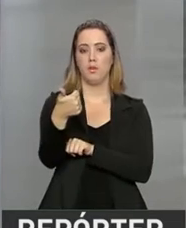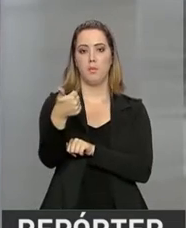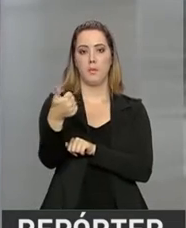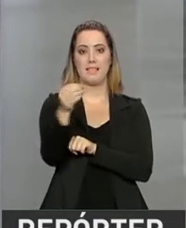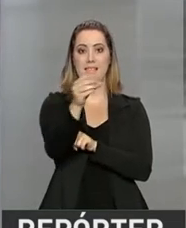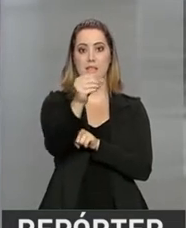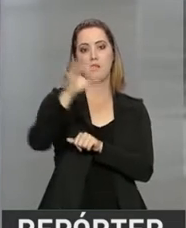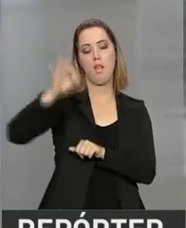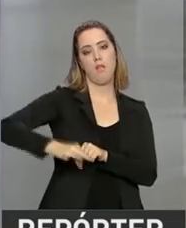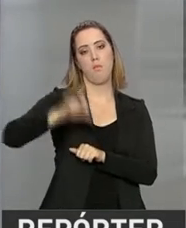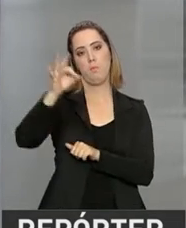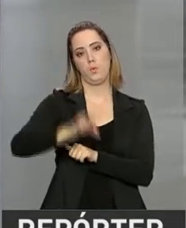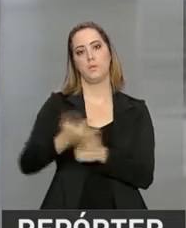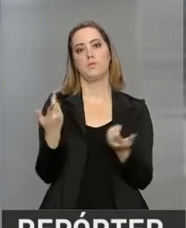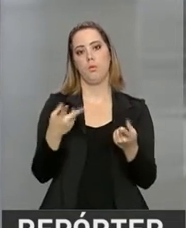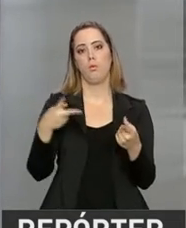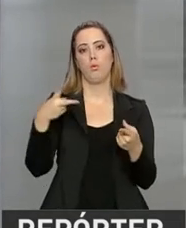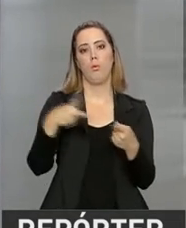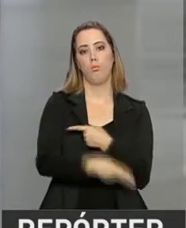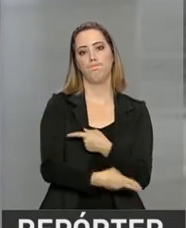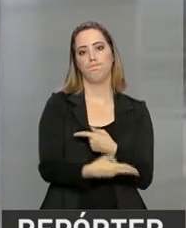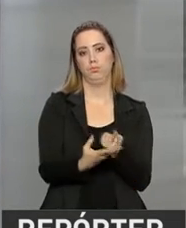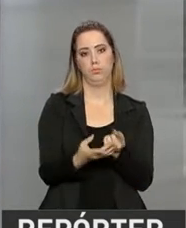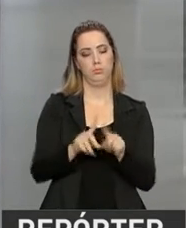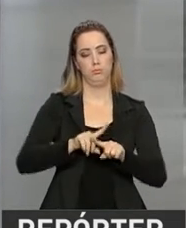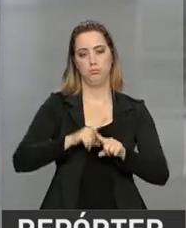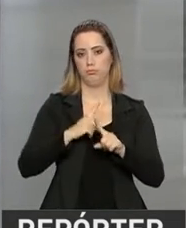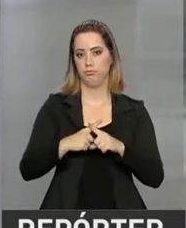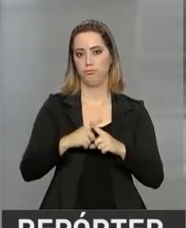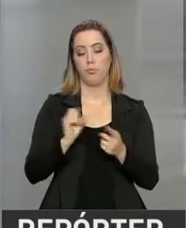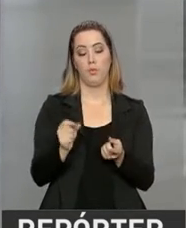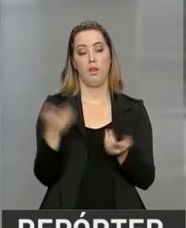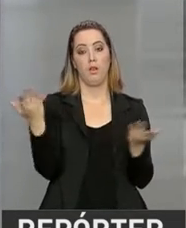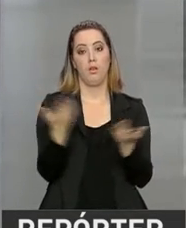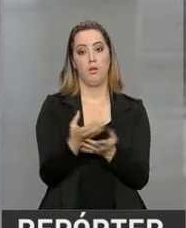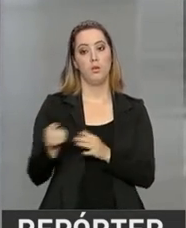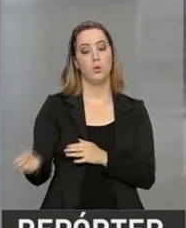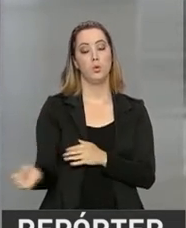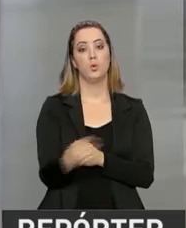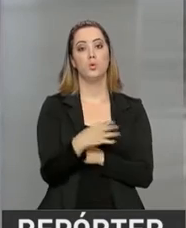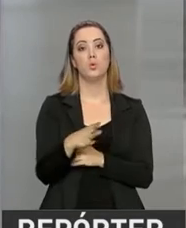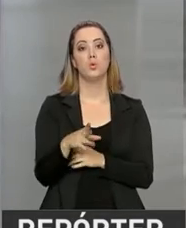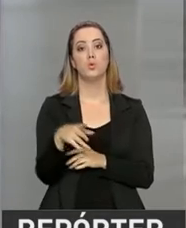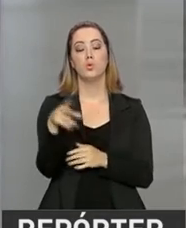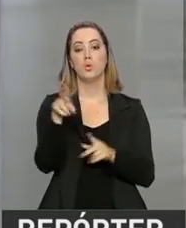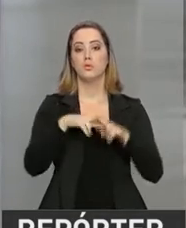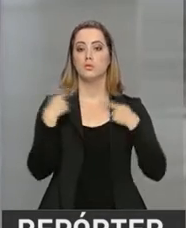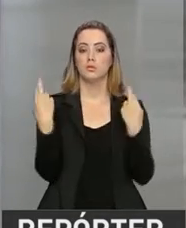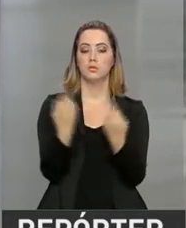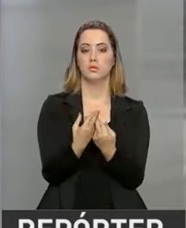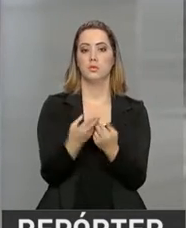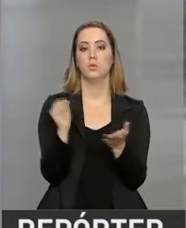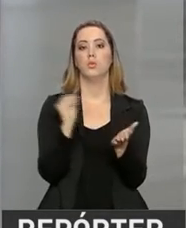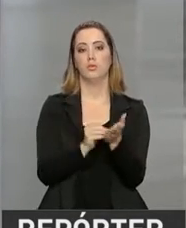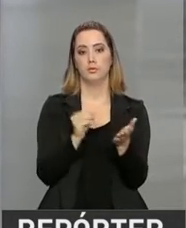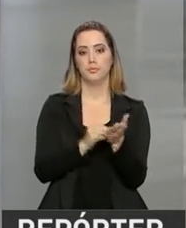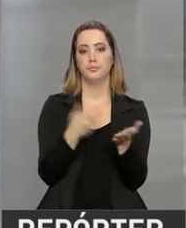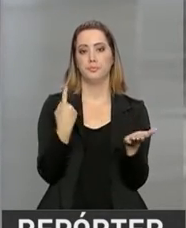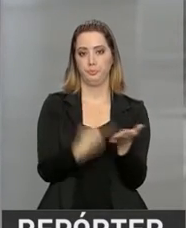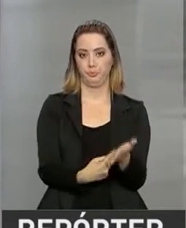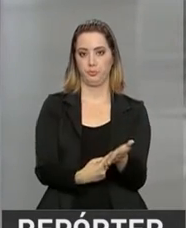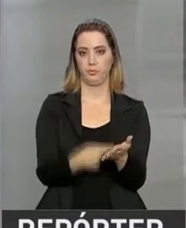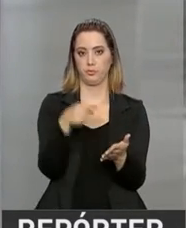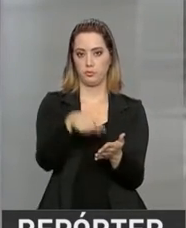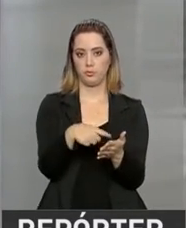o interesse público nova sessão do conj do congresso nacional ainda não foi marcada os parlamentares ainda